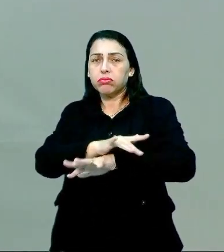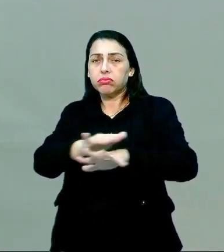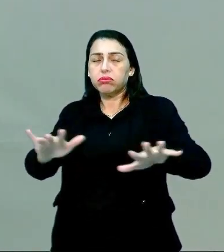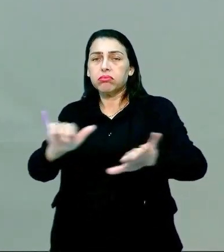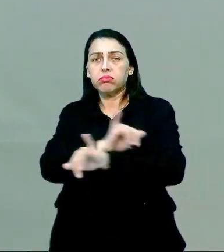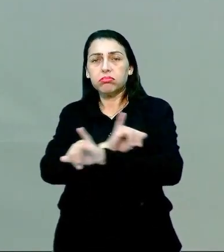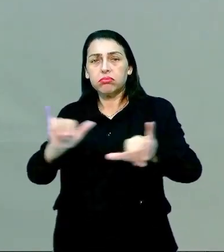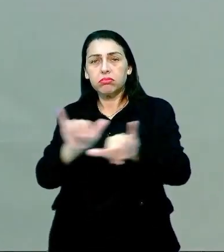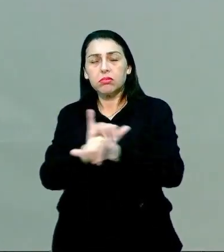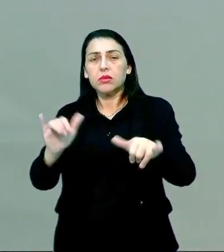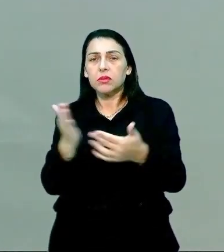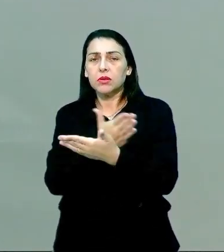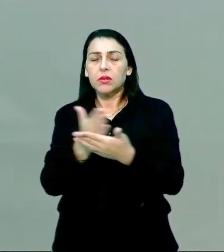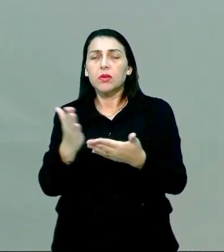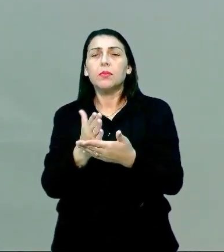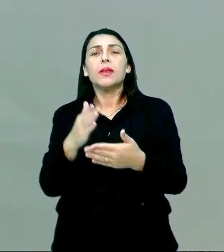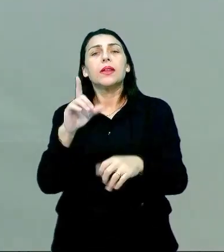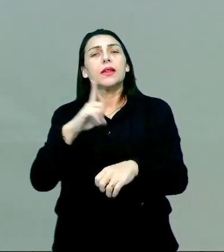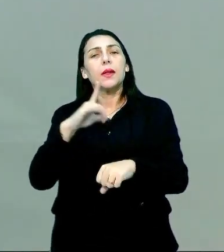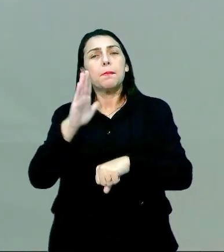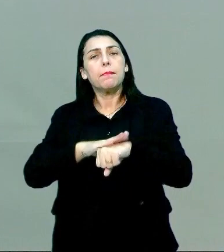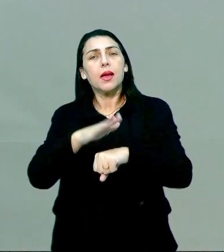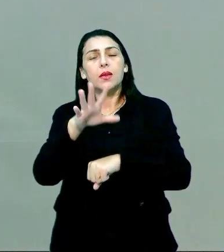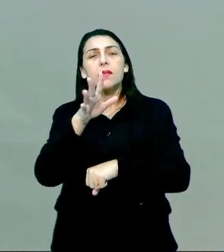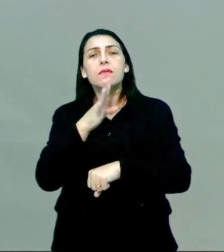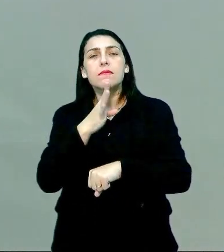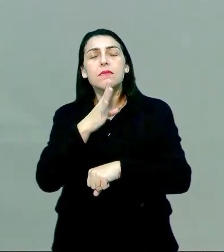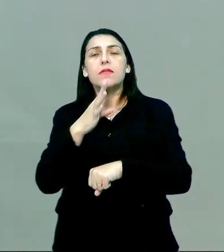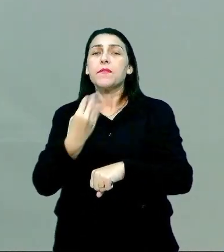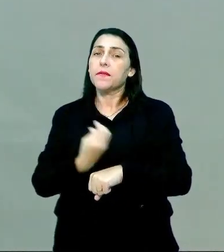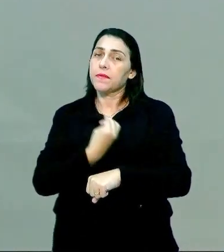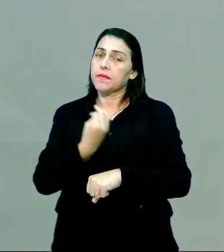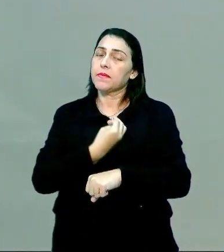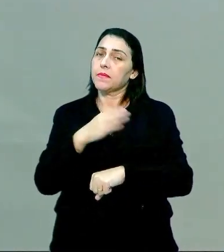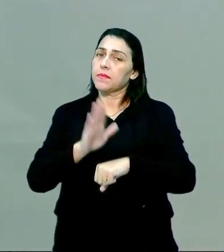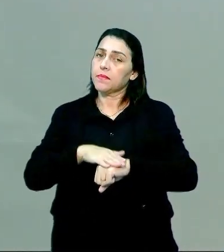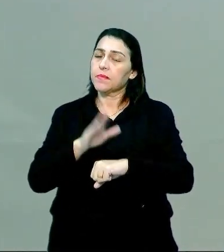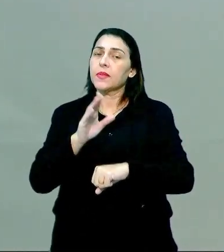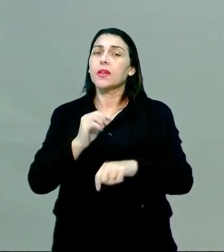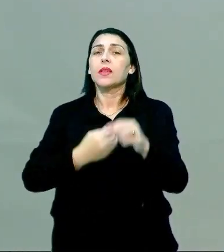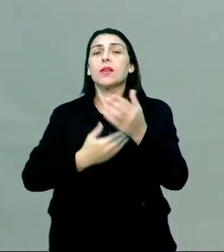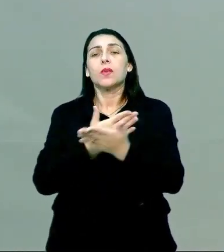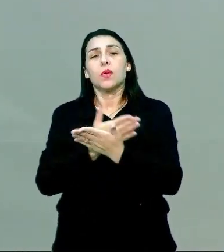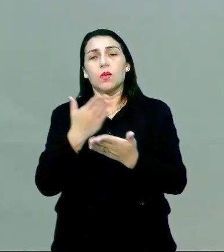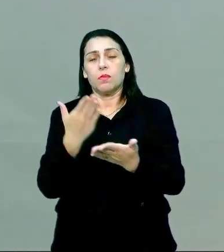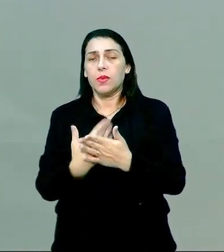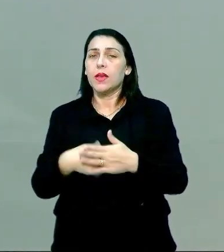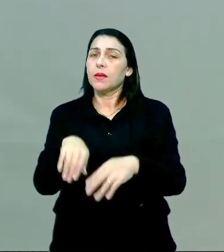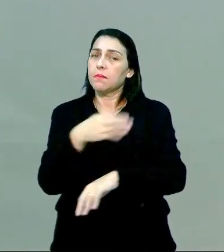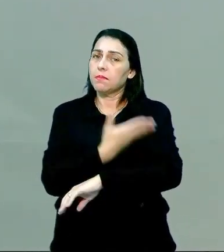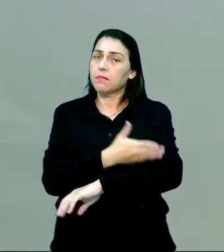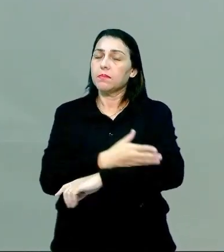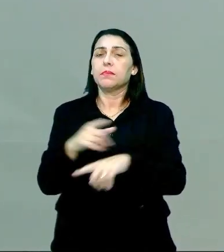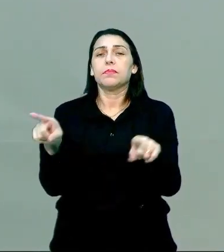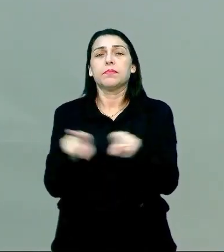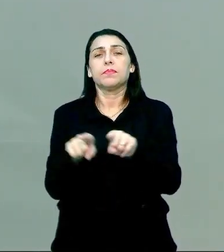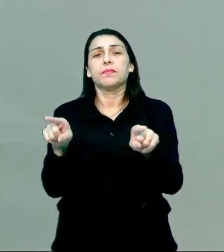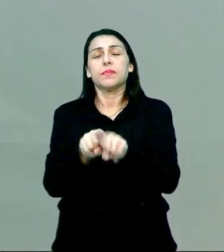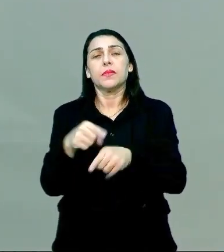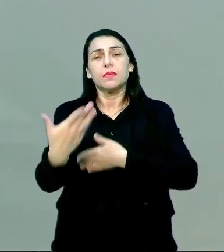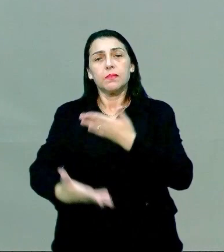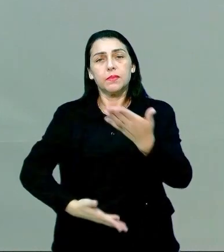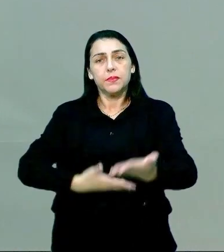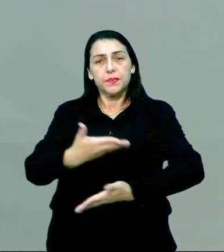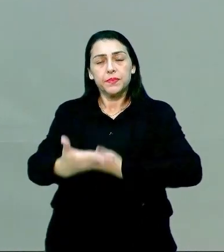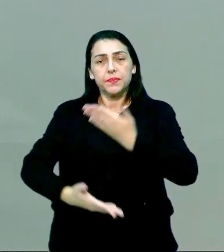informação, e aí a gente começa a acessar mais, começa a conhecer mais, começa a vivenciar mais e começa a executar. Então é toda essa